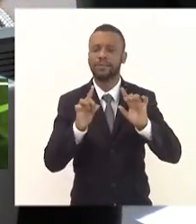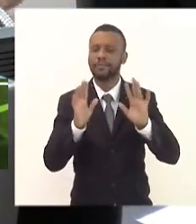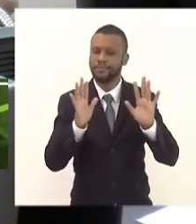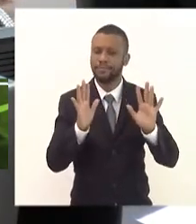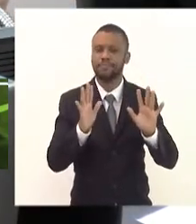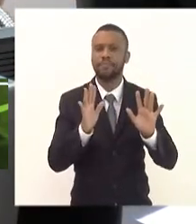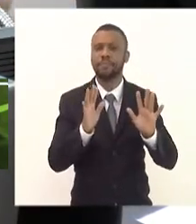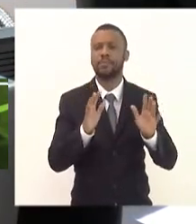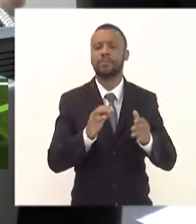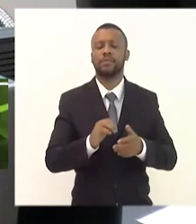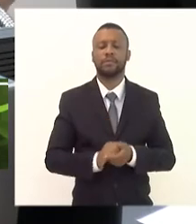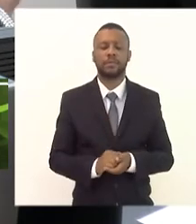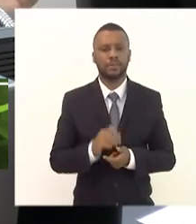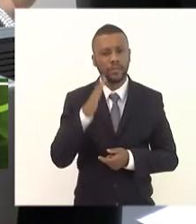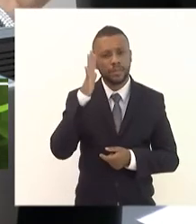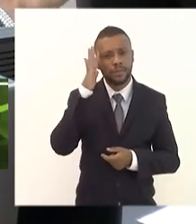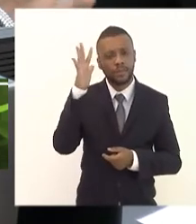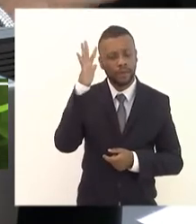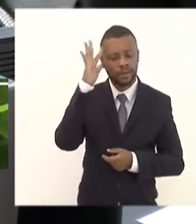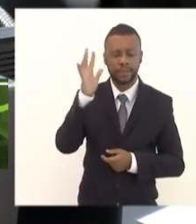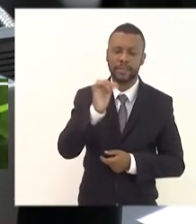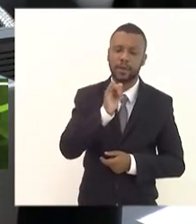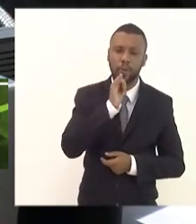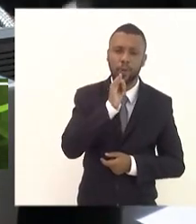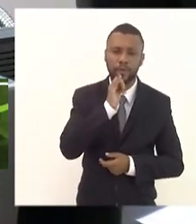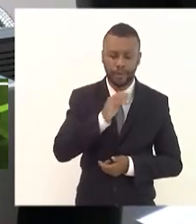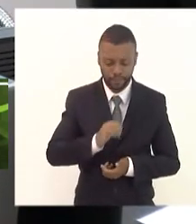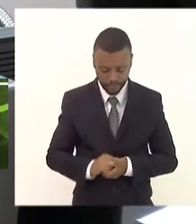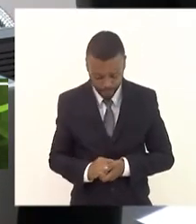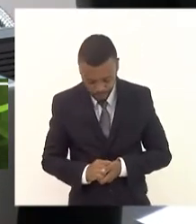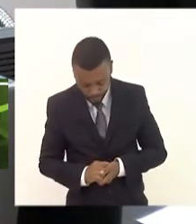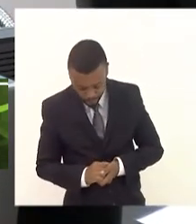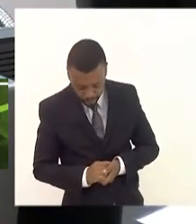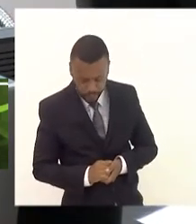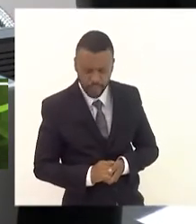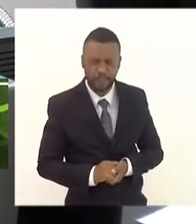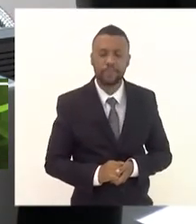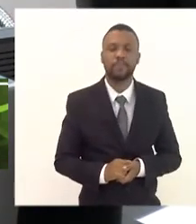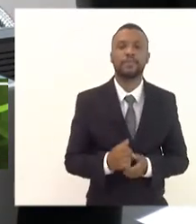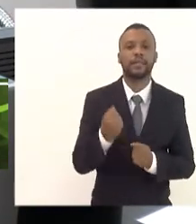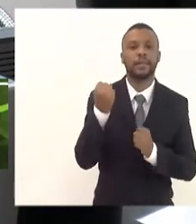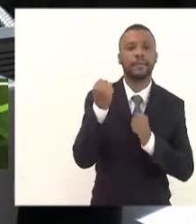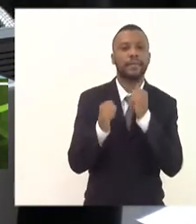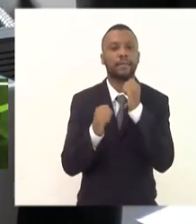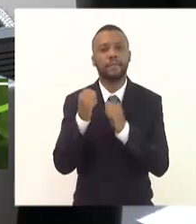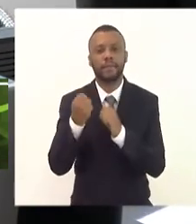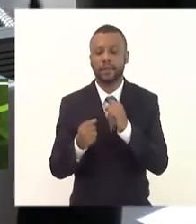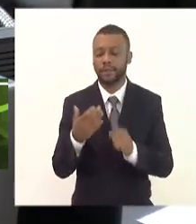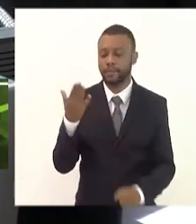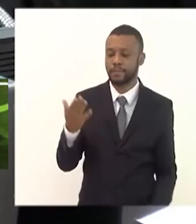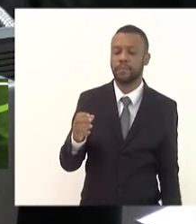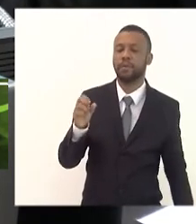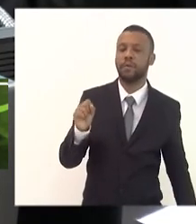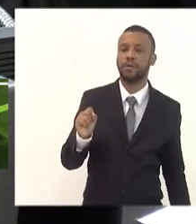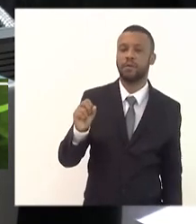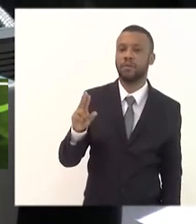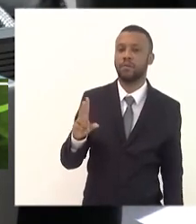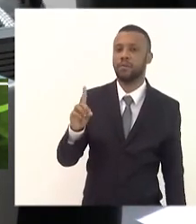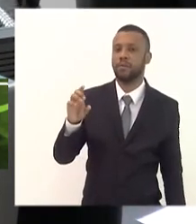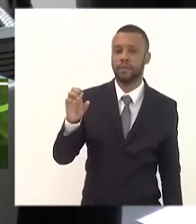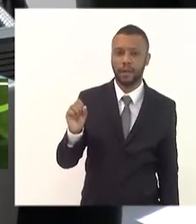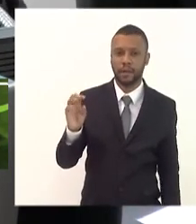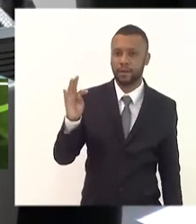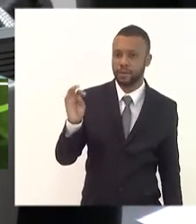públicas, imagine o seguinte, a empresa Sudeste Brasil,